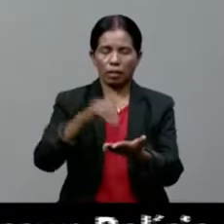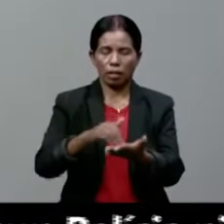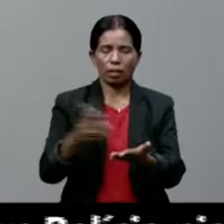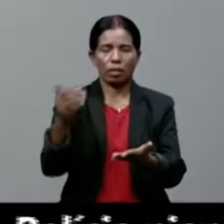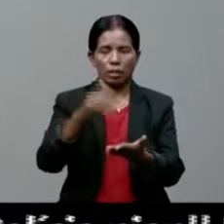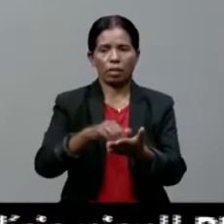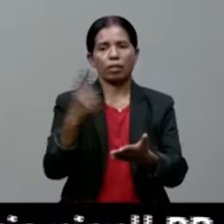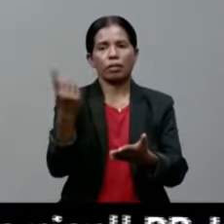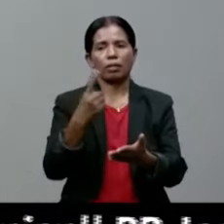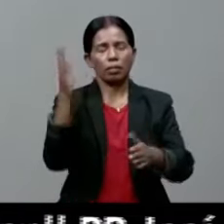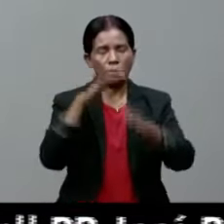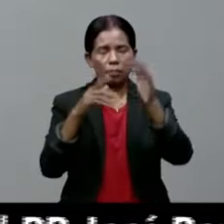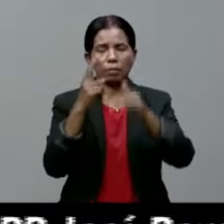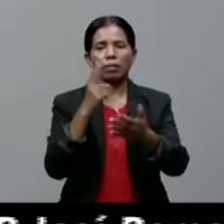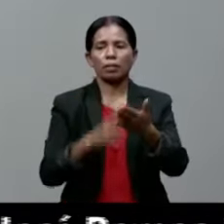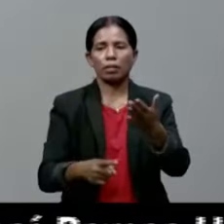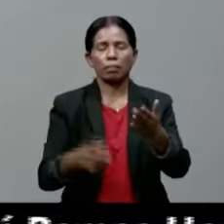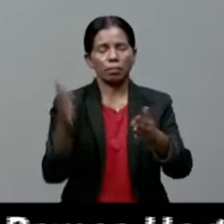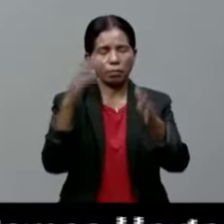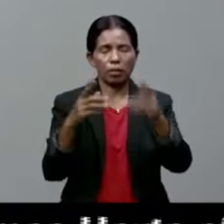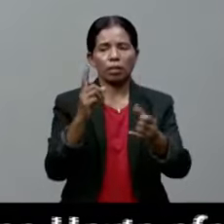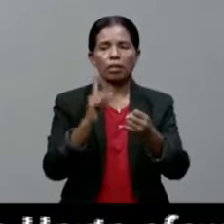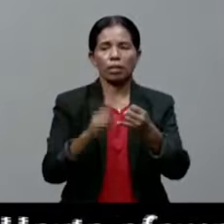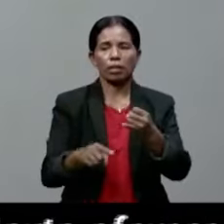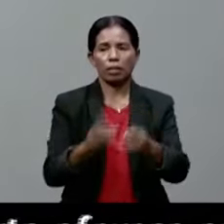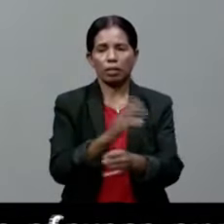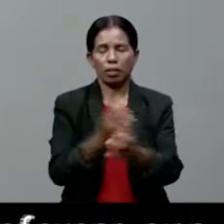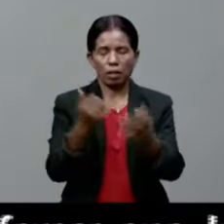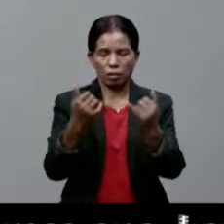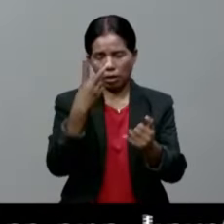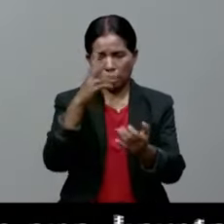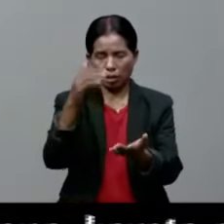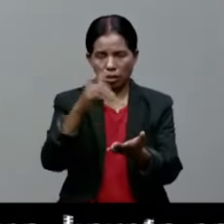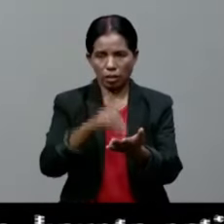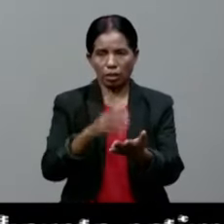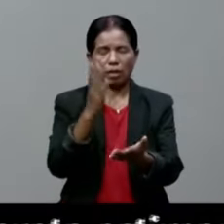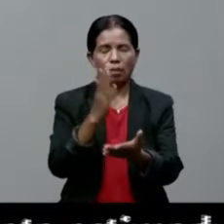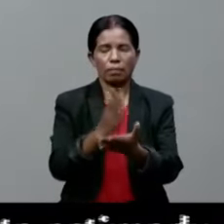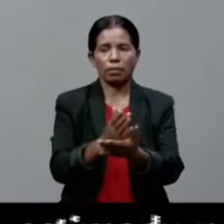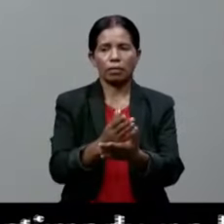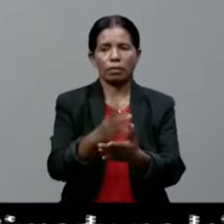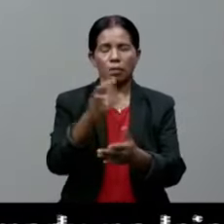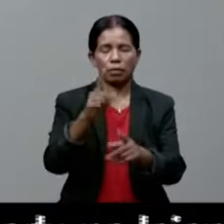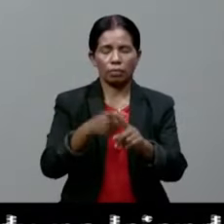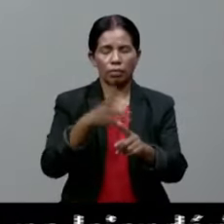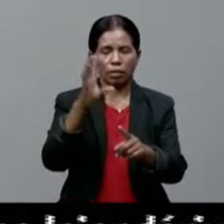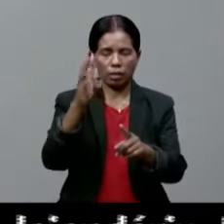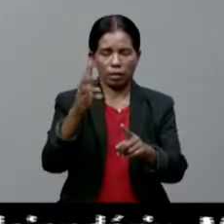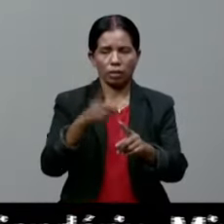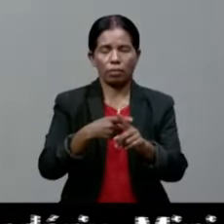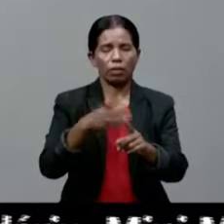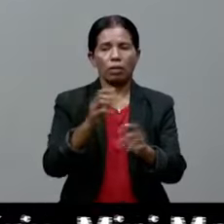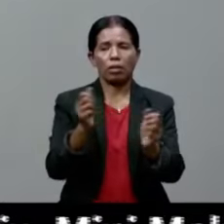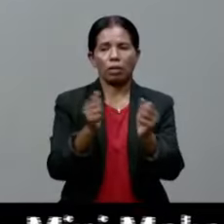Rep na então problema problema n então período de avaliação suspensão primeiro 6 meses segundo 6 meses ou